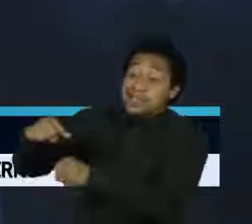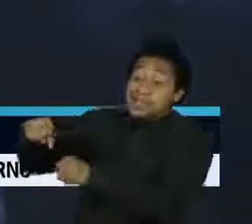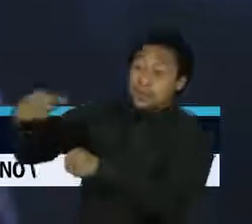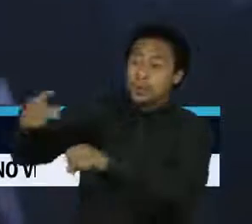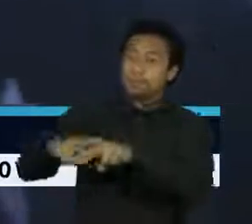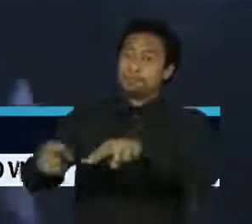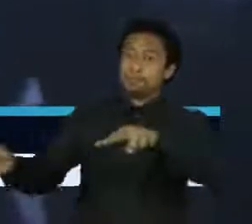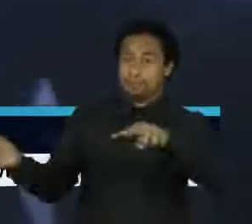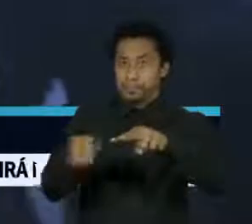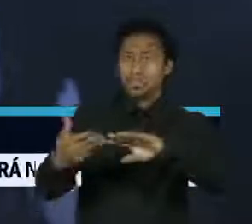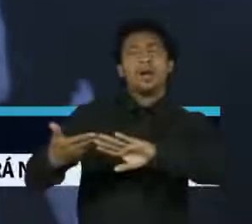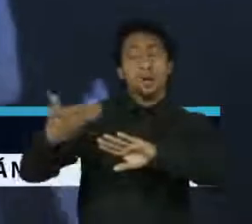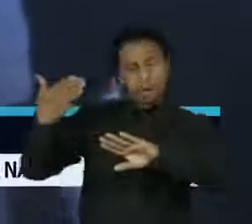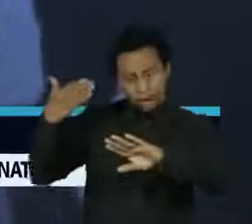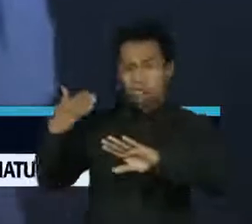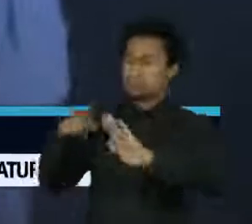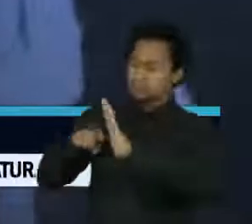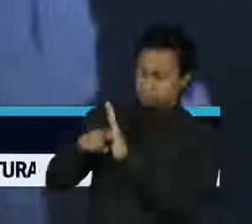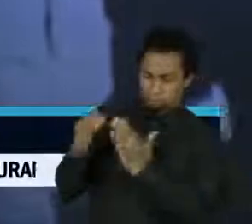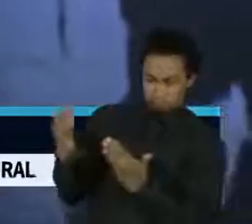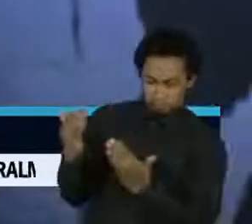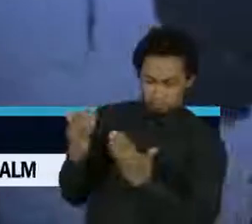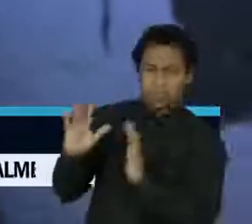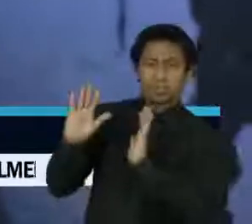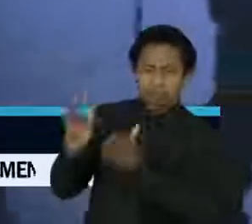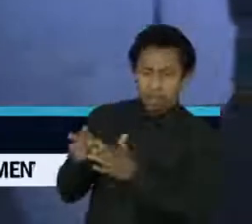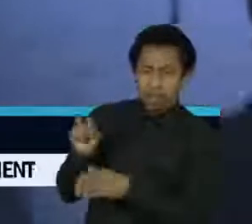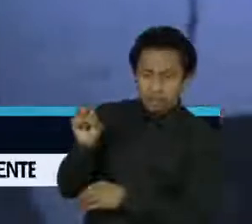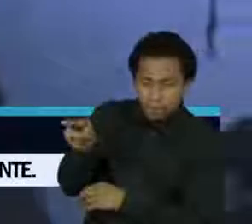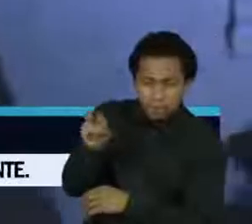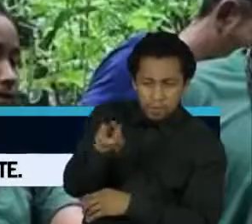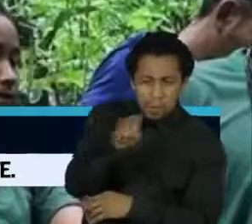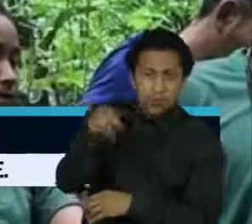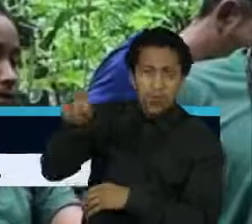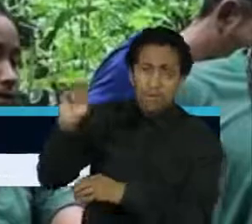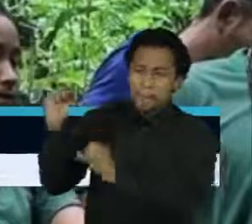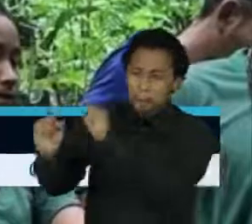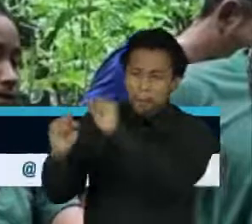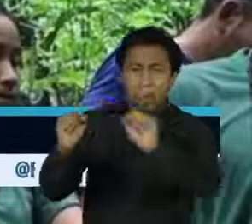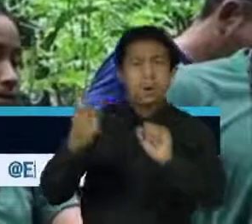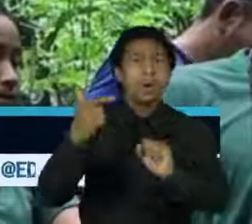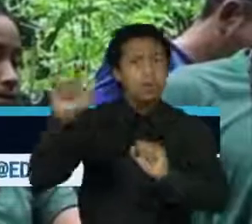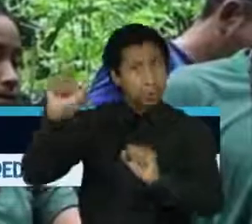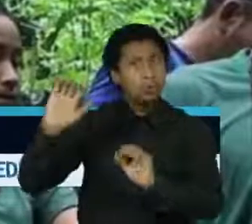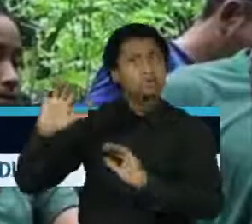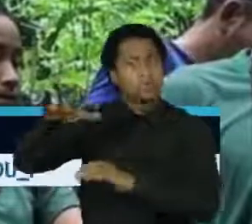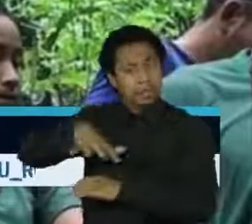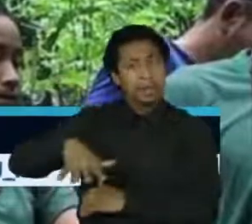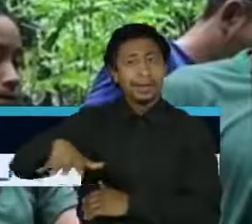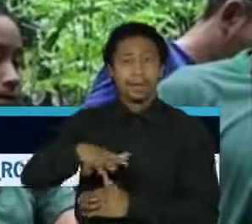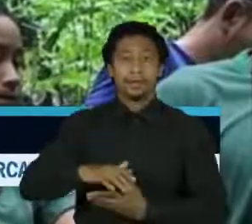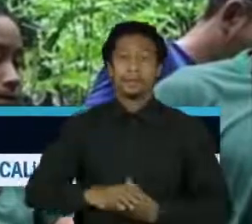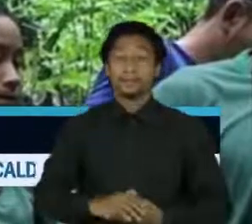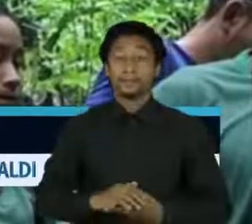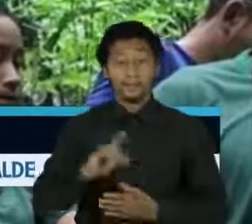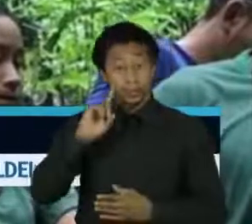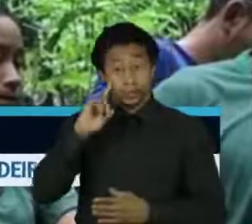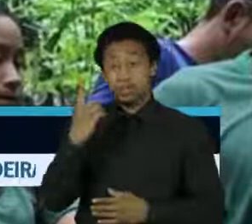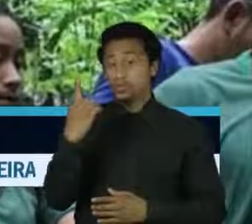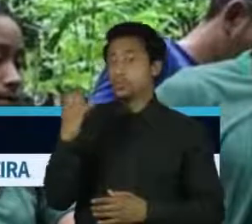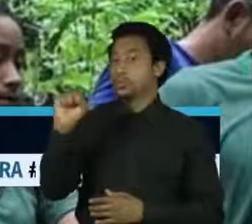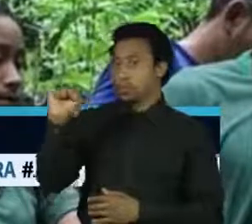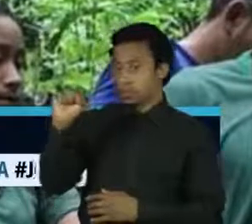preso hoje já era conhecido pelo envolvimento em outros homicídios na região em Dezoito de Abril de